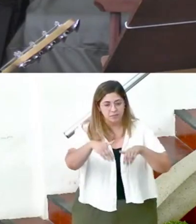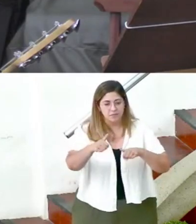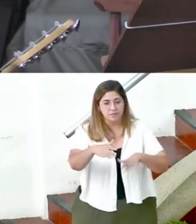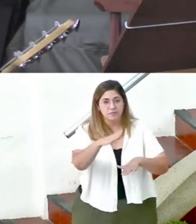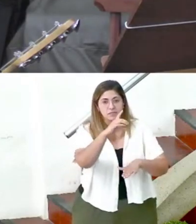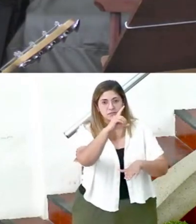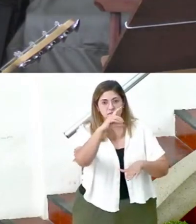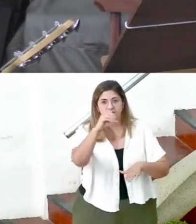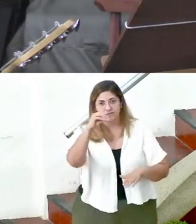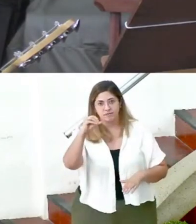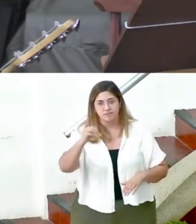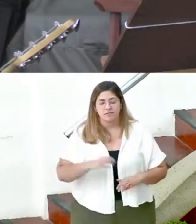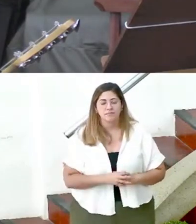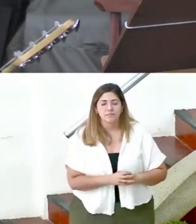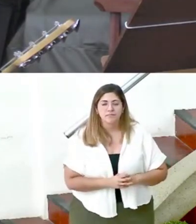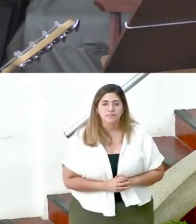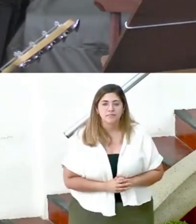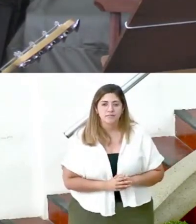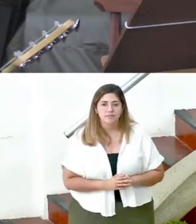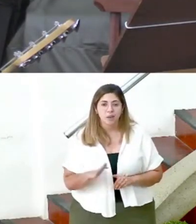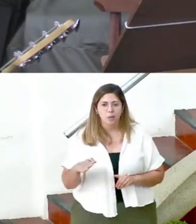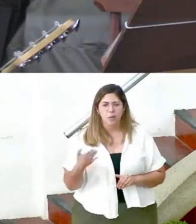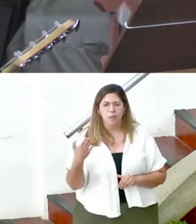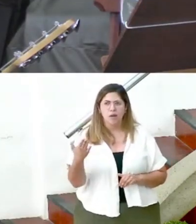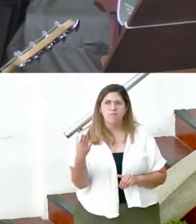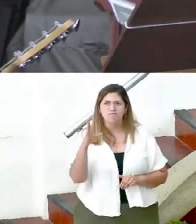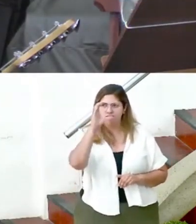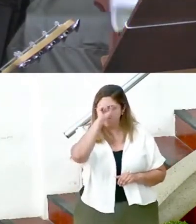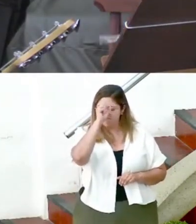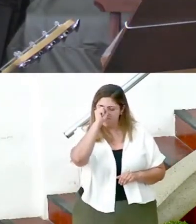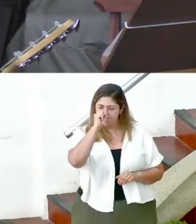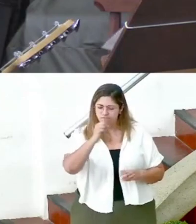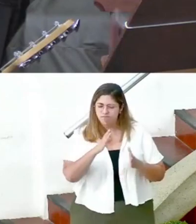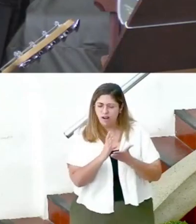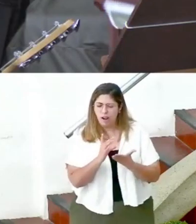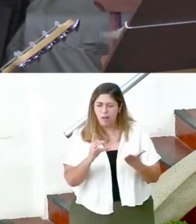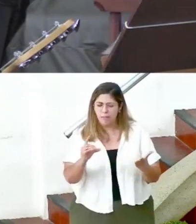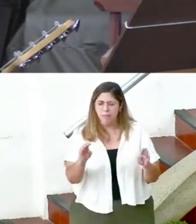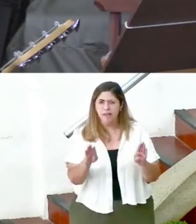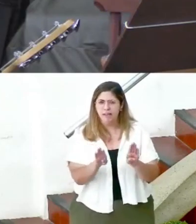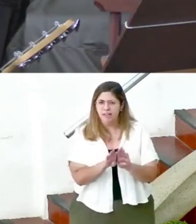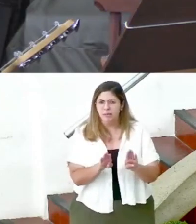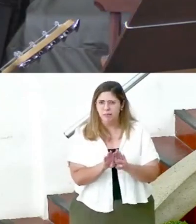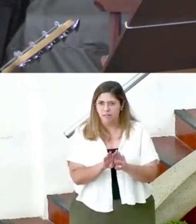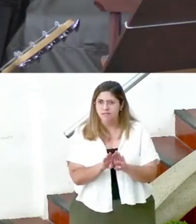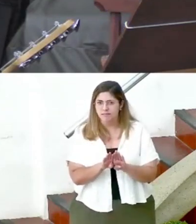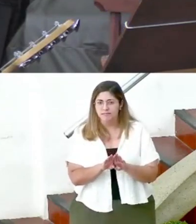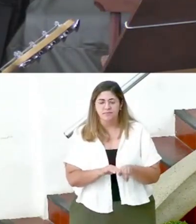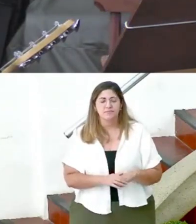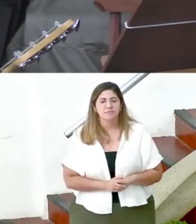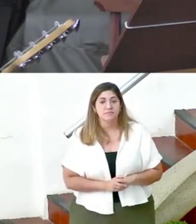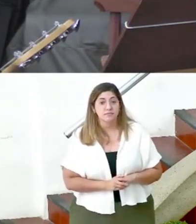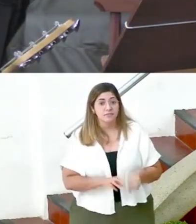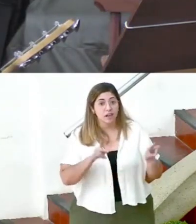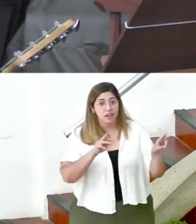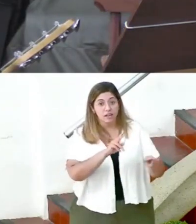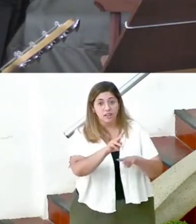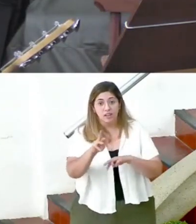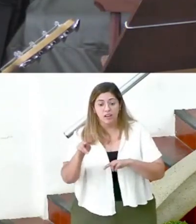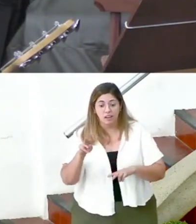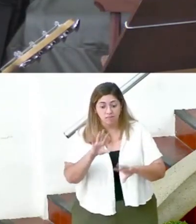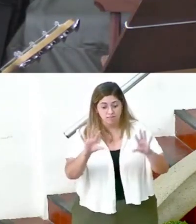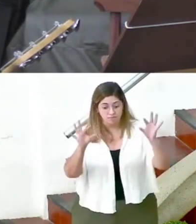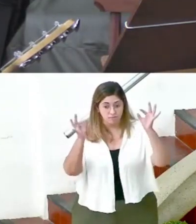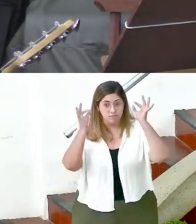tirar. Eu quero tirar uma instrução daqui, dessa passagem, porque veja como essa passagem começa: irmãos,